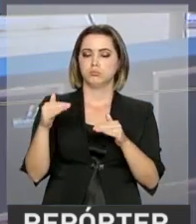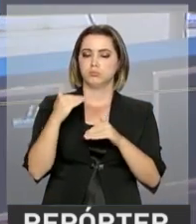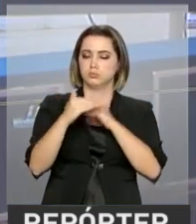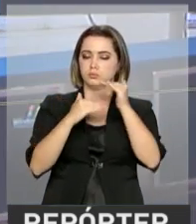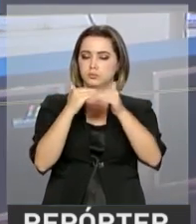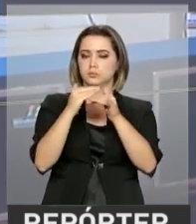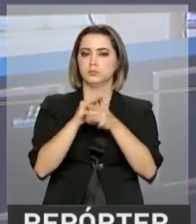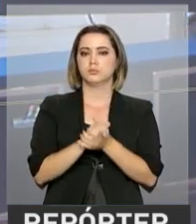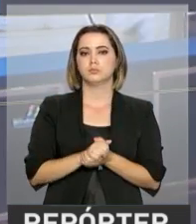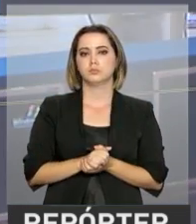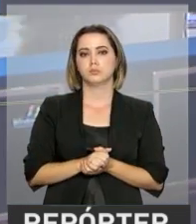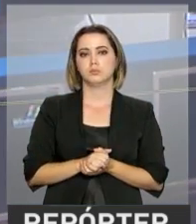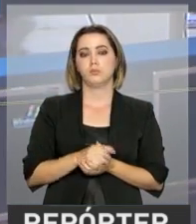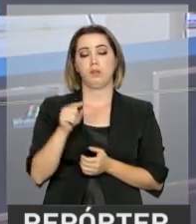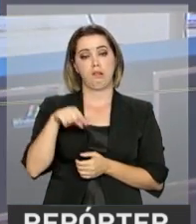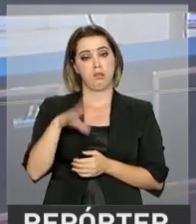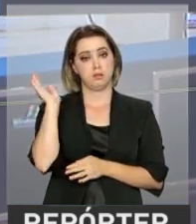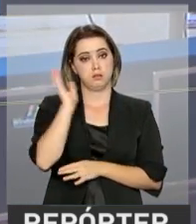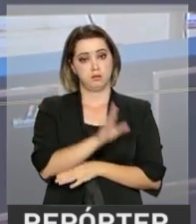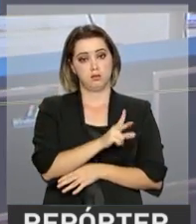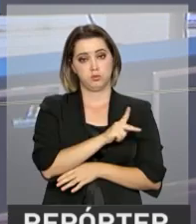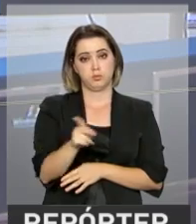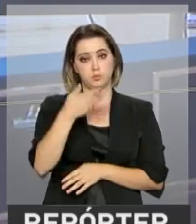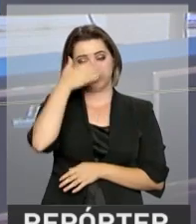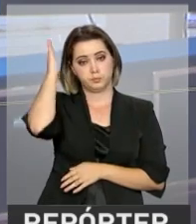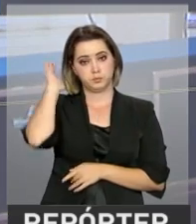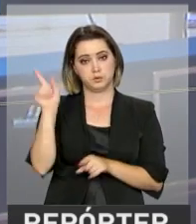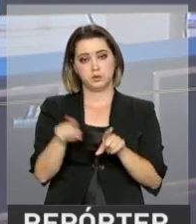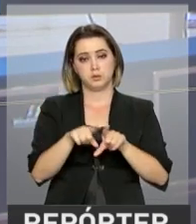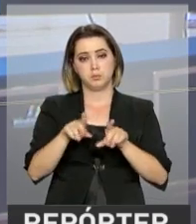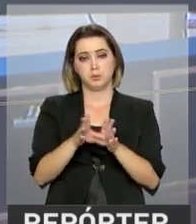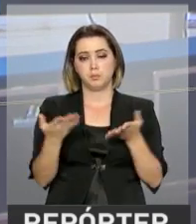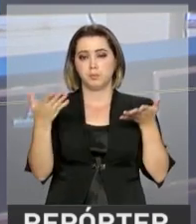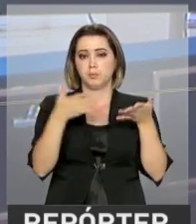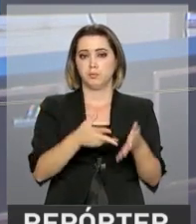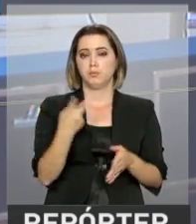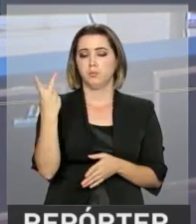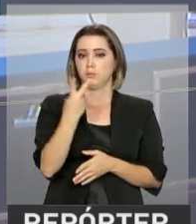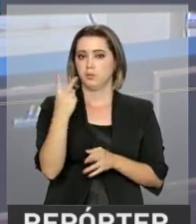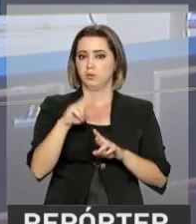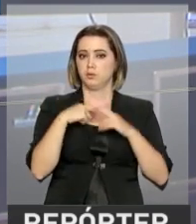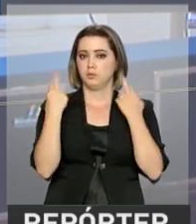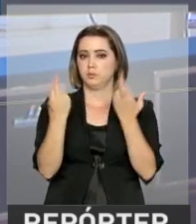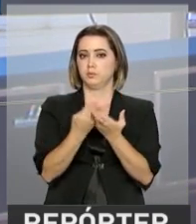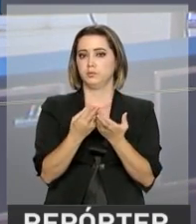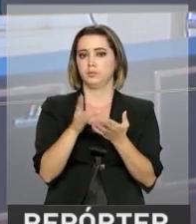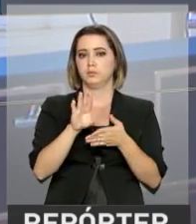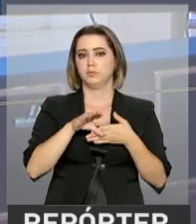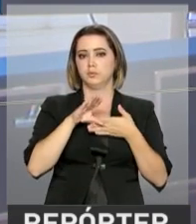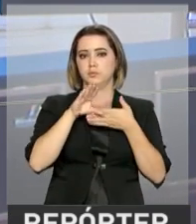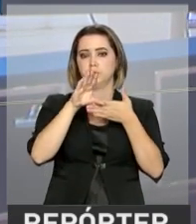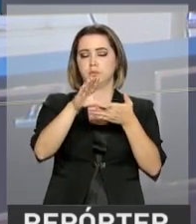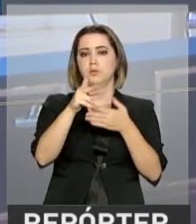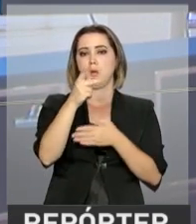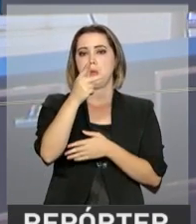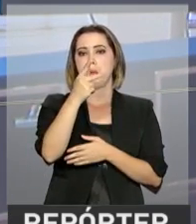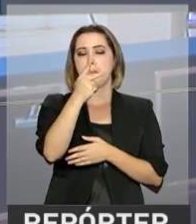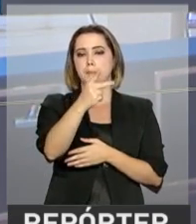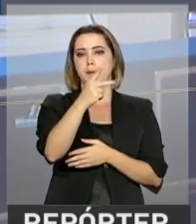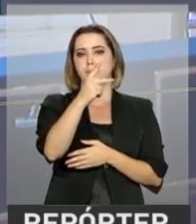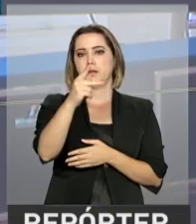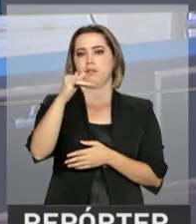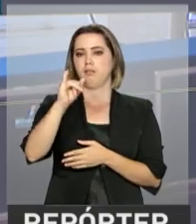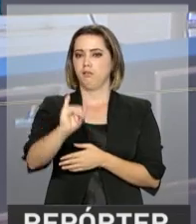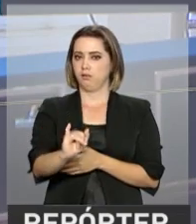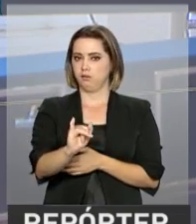o e nesta tarde o presidente Michel Temer também participou da segunda reunião do conselho do programa de parcerias de